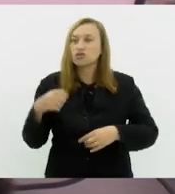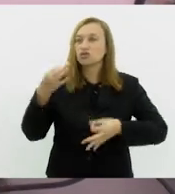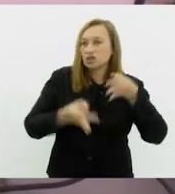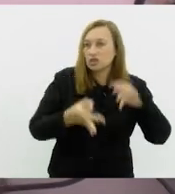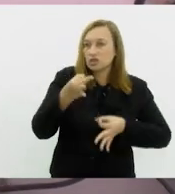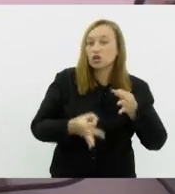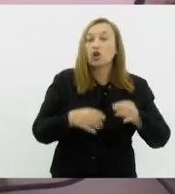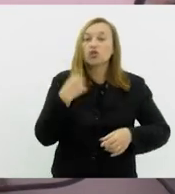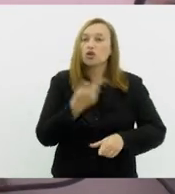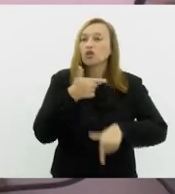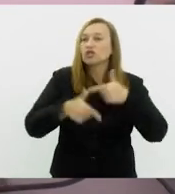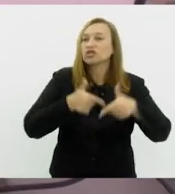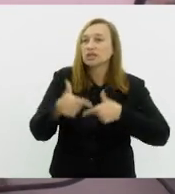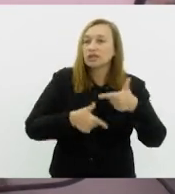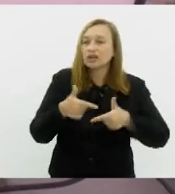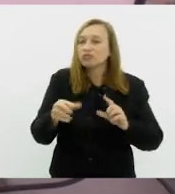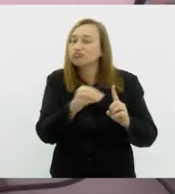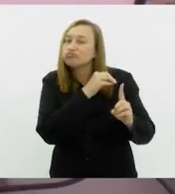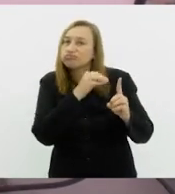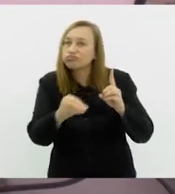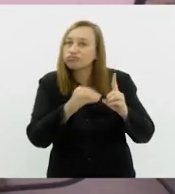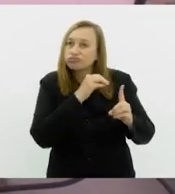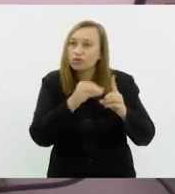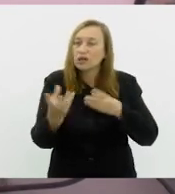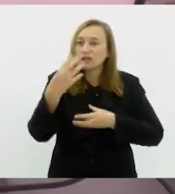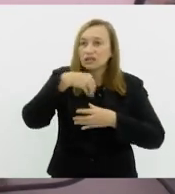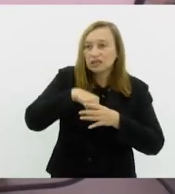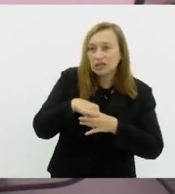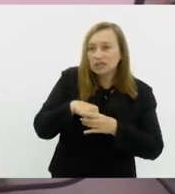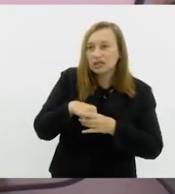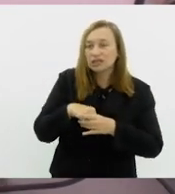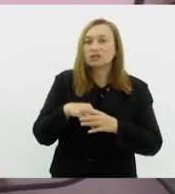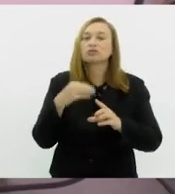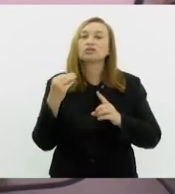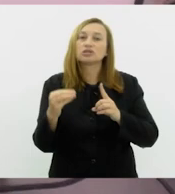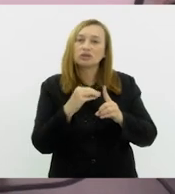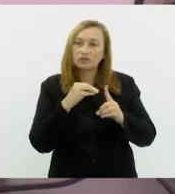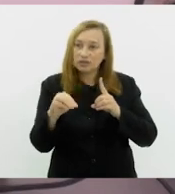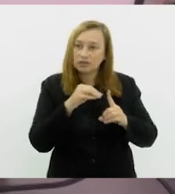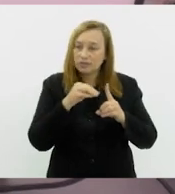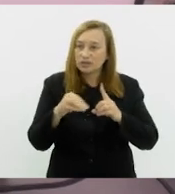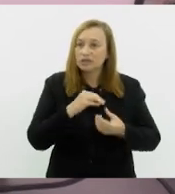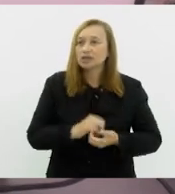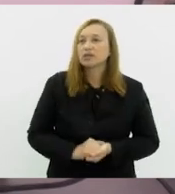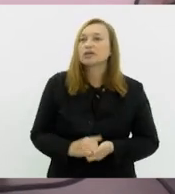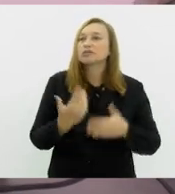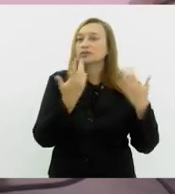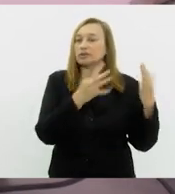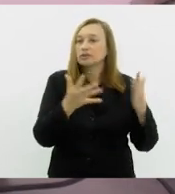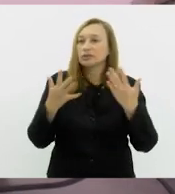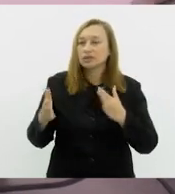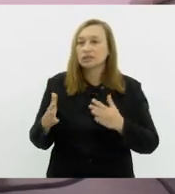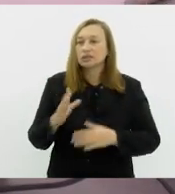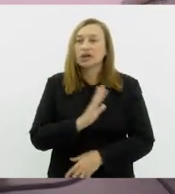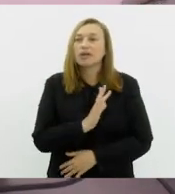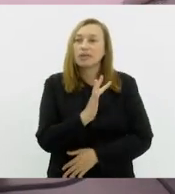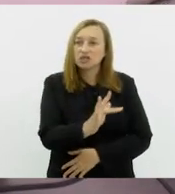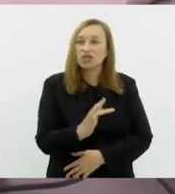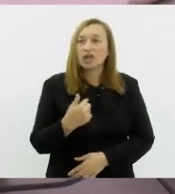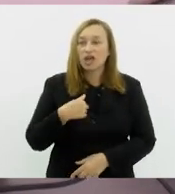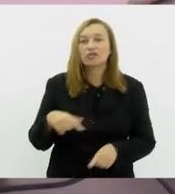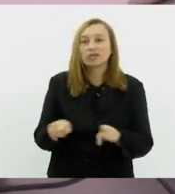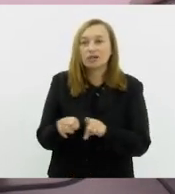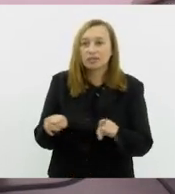nós trabalhamos com a vulnerabilidade dentro da nossa vulnerabilidade. E parabenizar hoje a Baixada, porque eu também